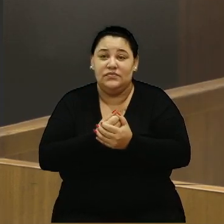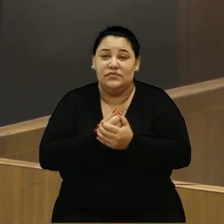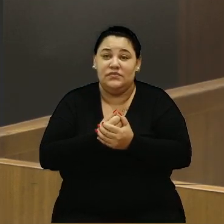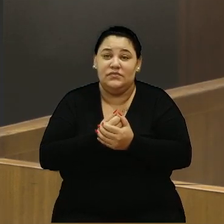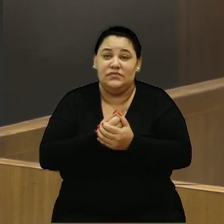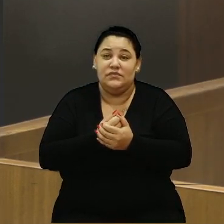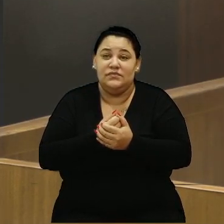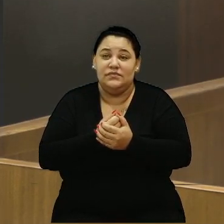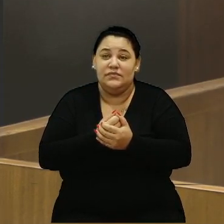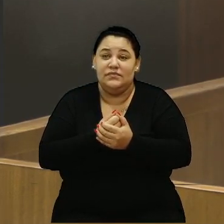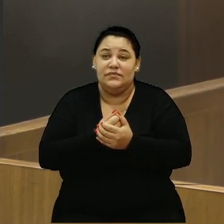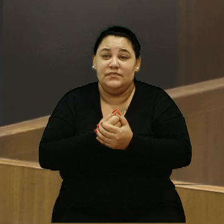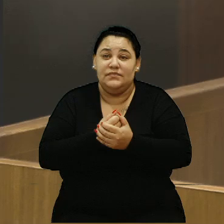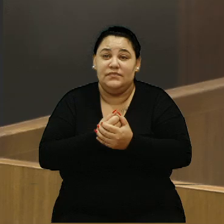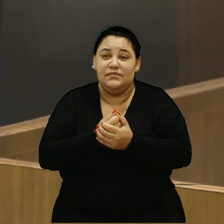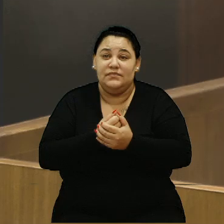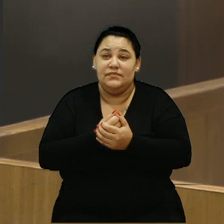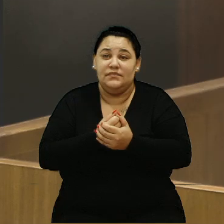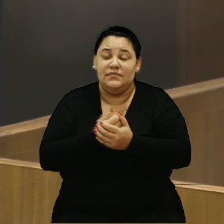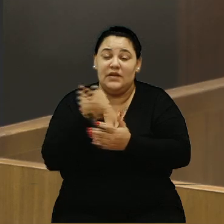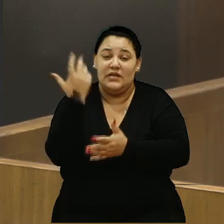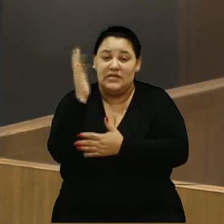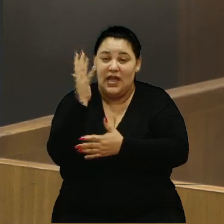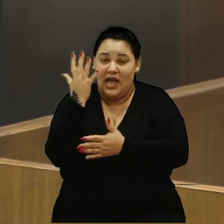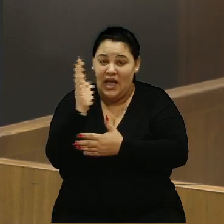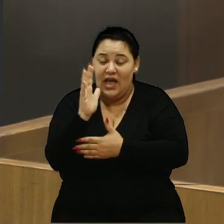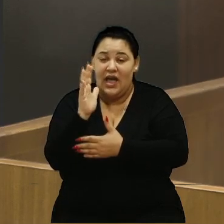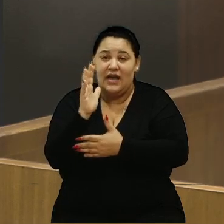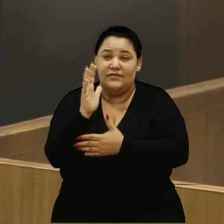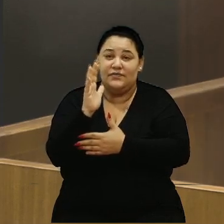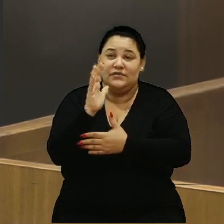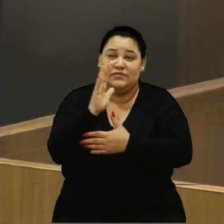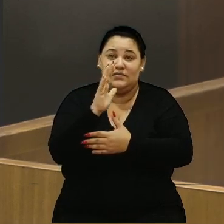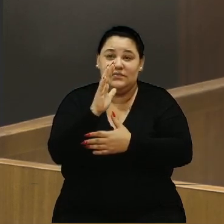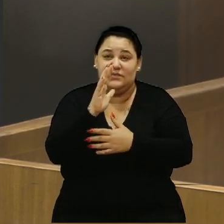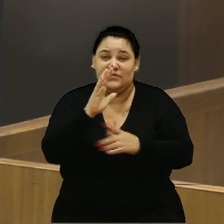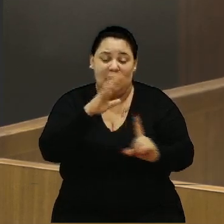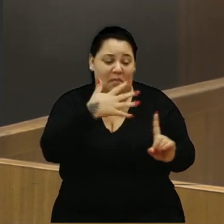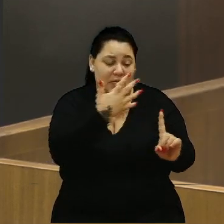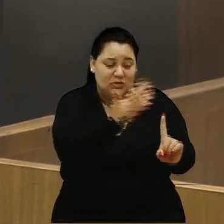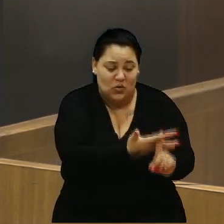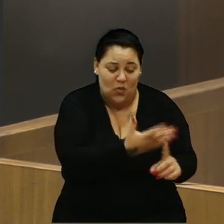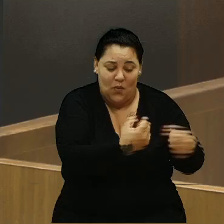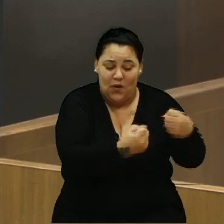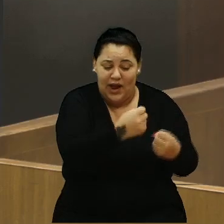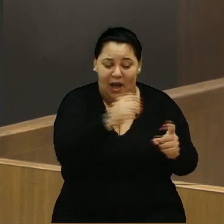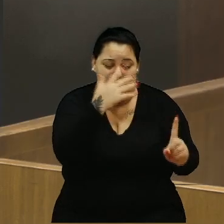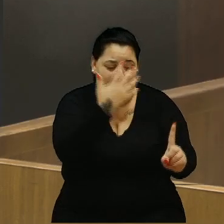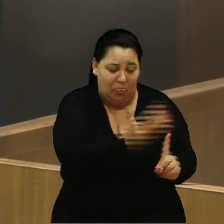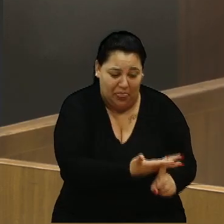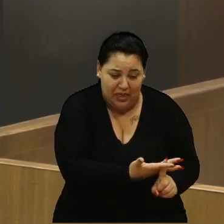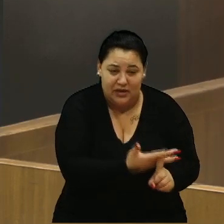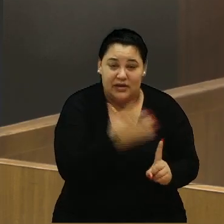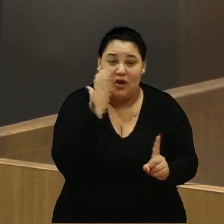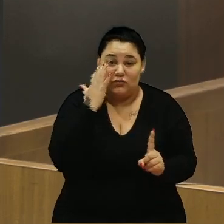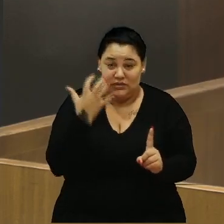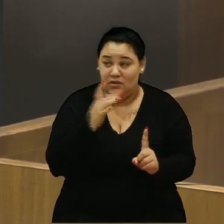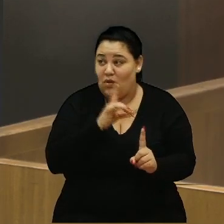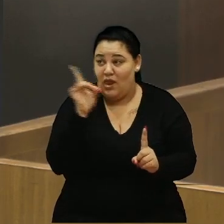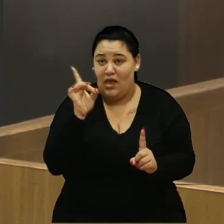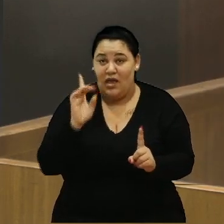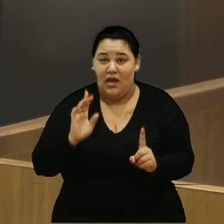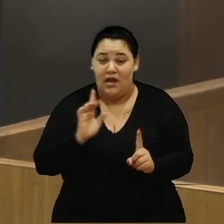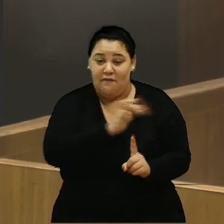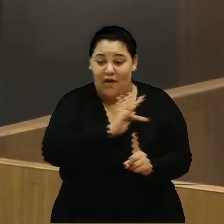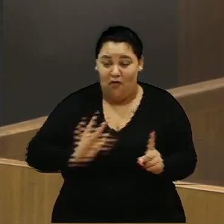a cair essa árvore em cima de um veículo, de um transporte, de uma pessoa, como aconteceu em Bento com ciclista, não,